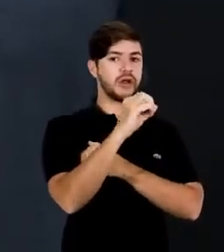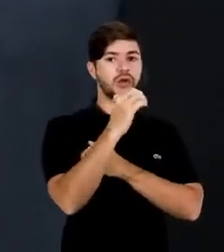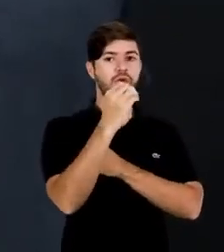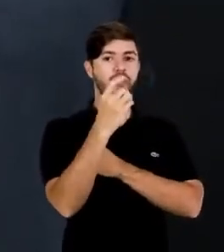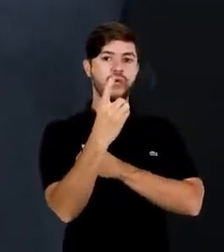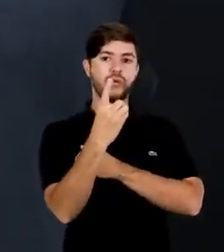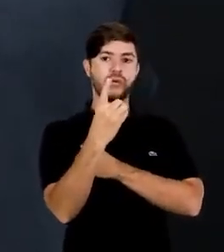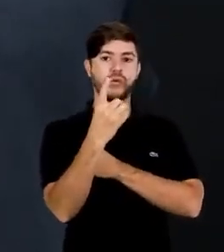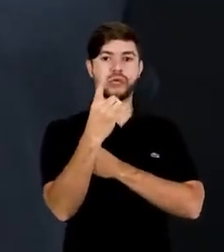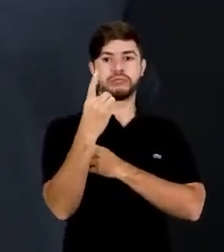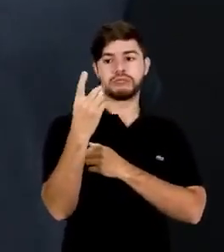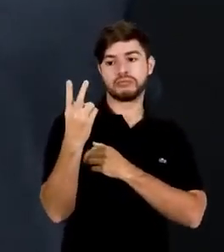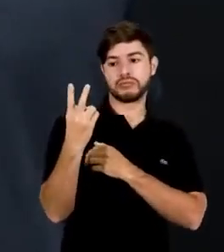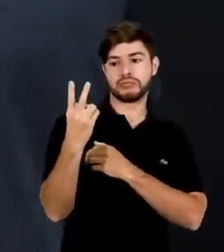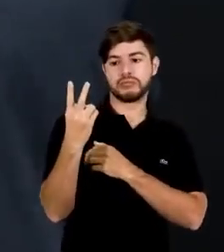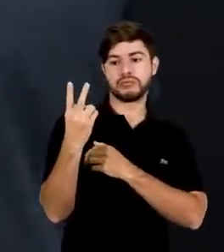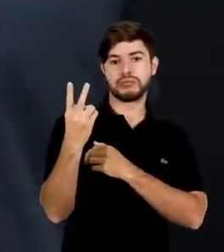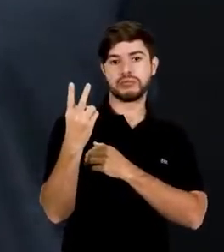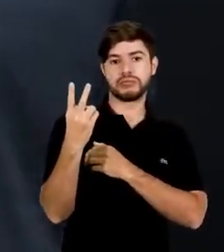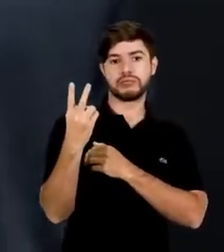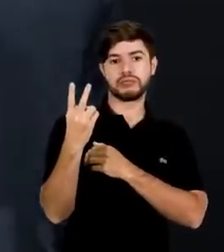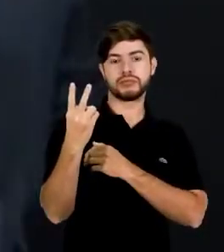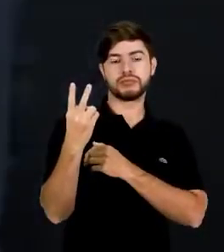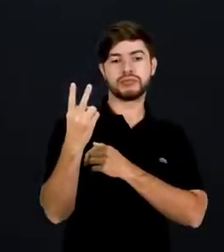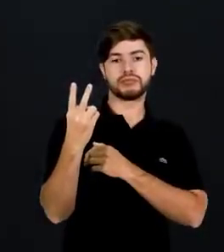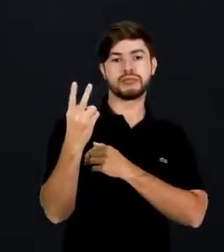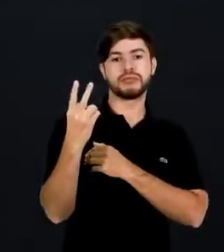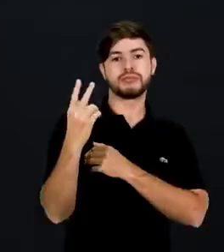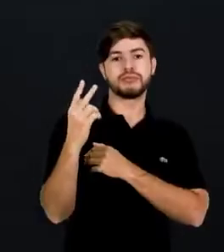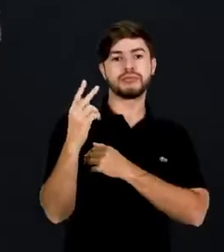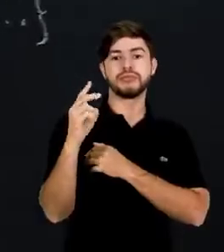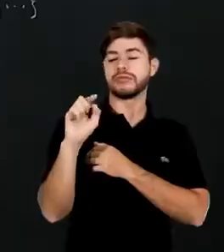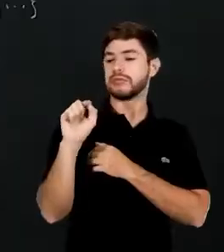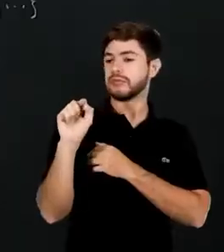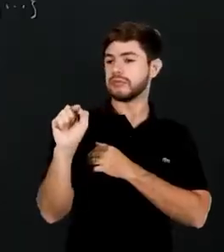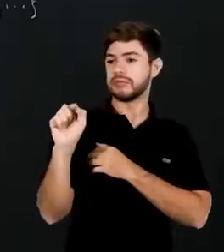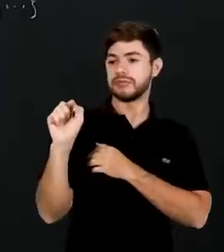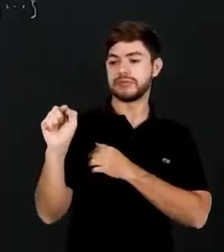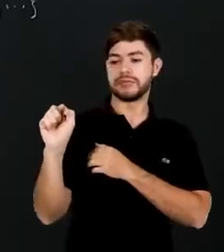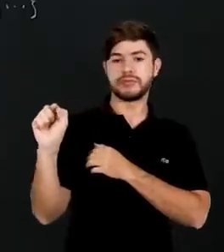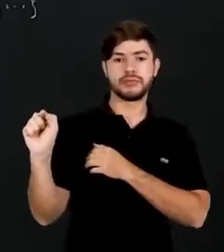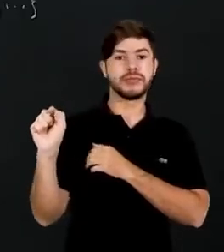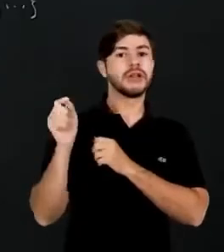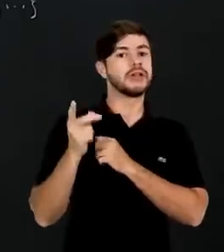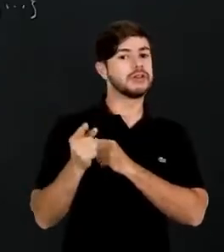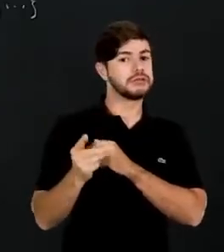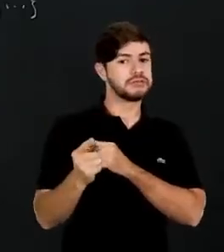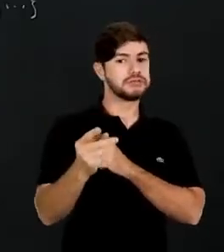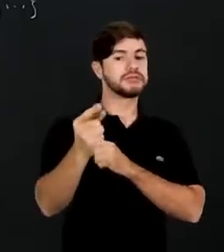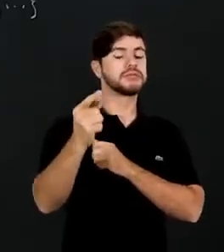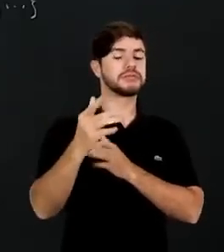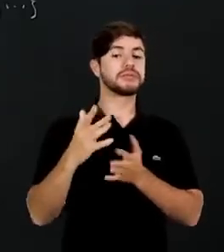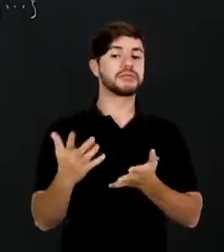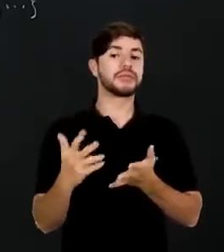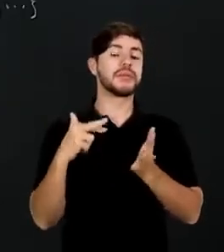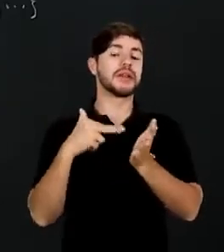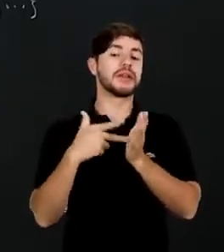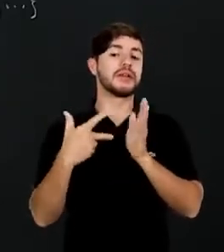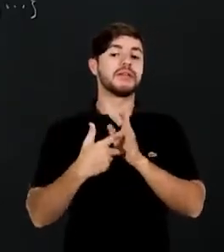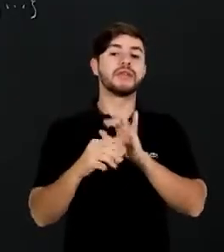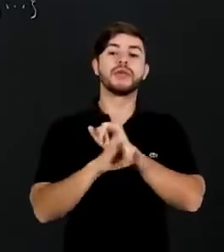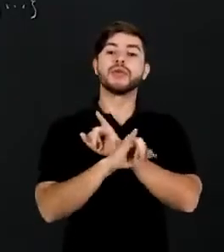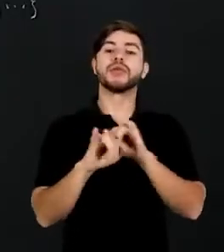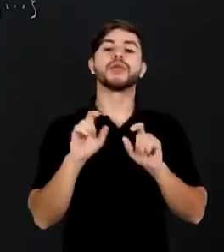1, 2, e aí segue também para o infinito positivo. Isso quer dizer então o